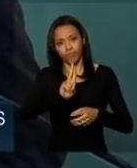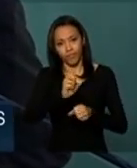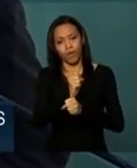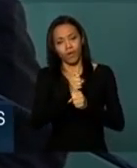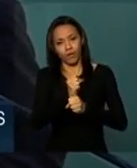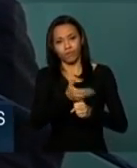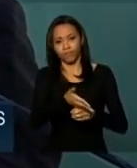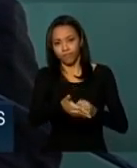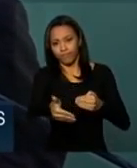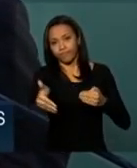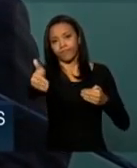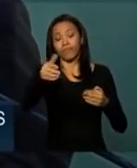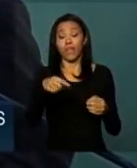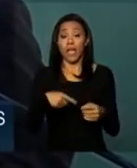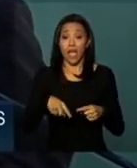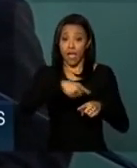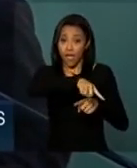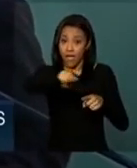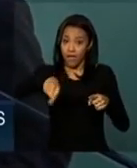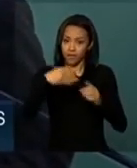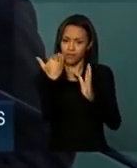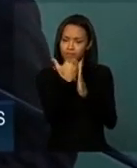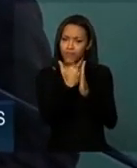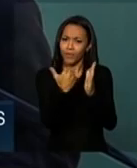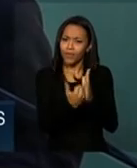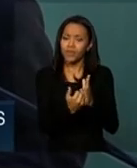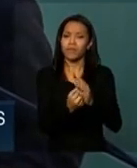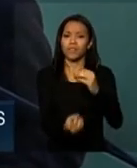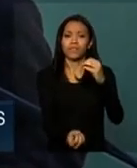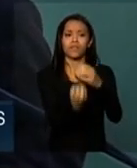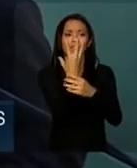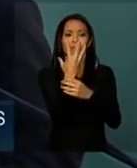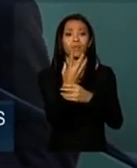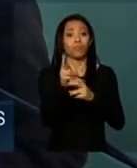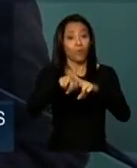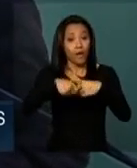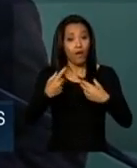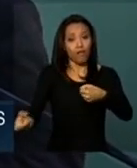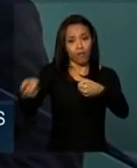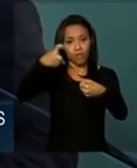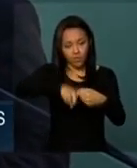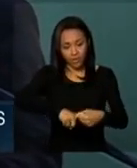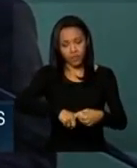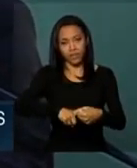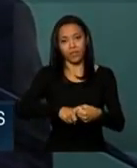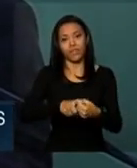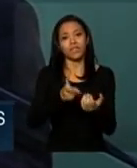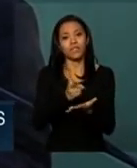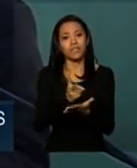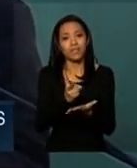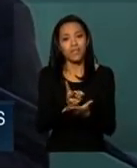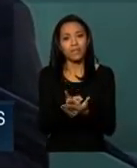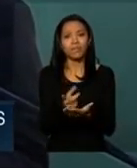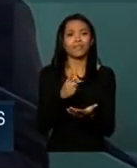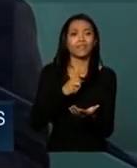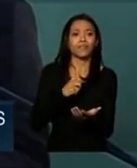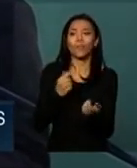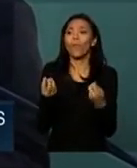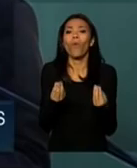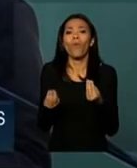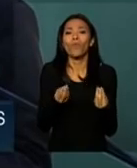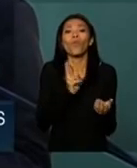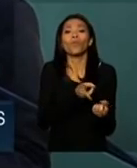de programas que estão sendo implementados em nossos municípios através desta parceria termina incrementando despesas de custeio